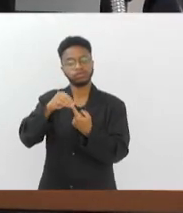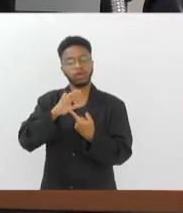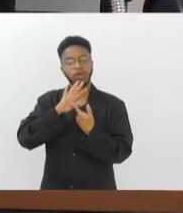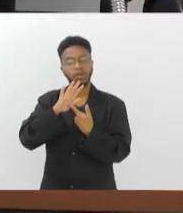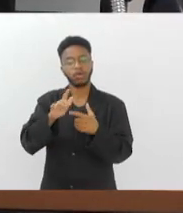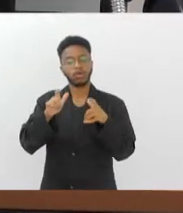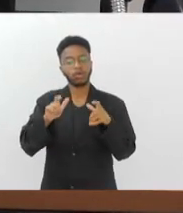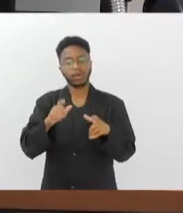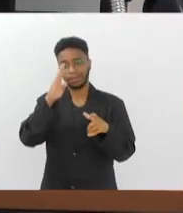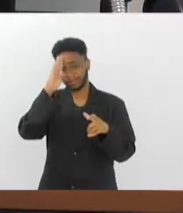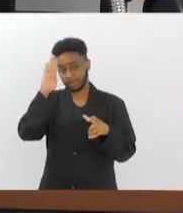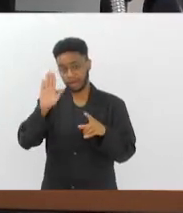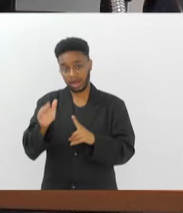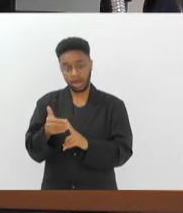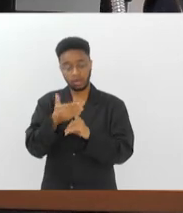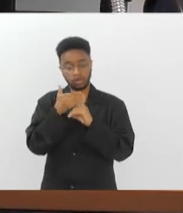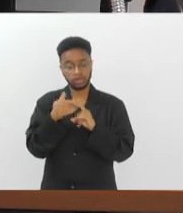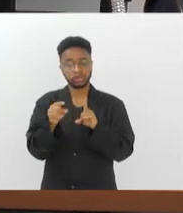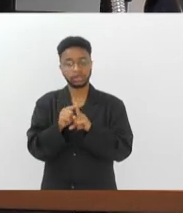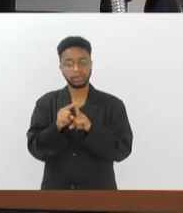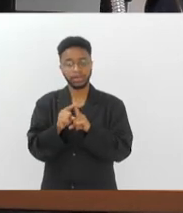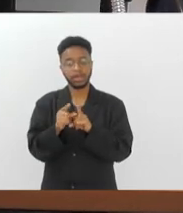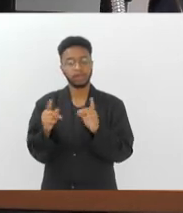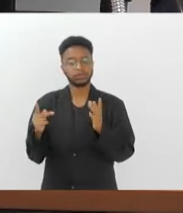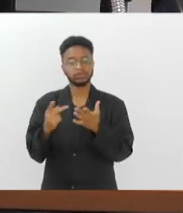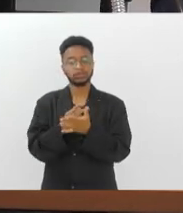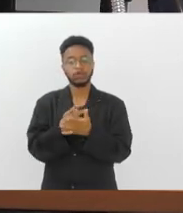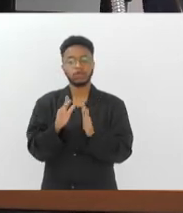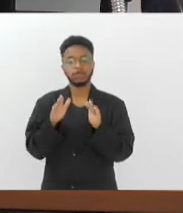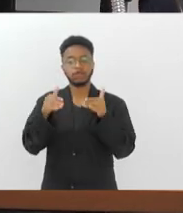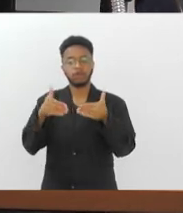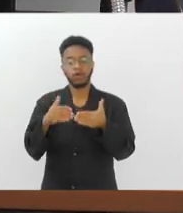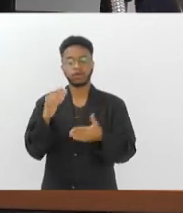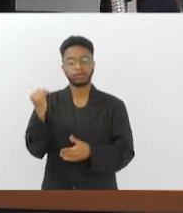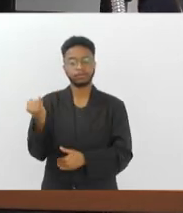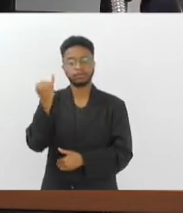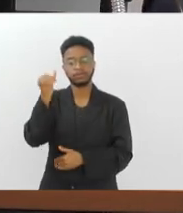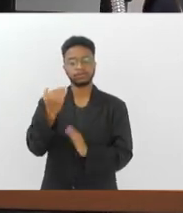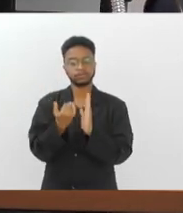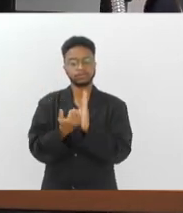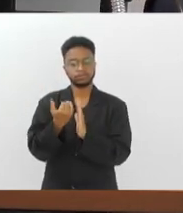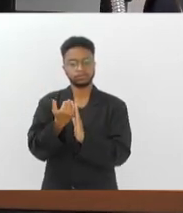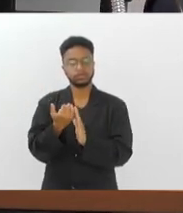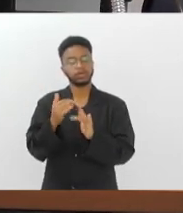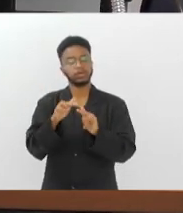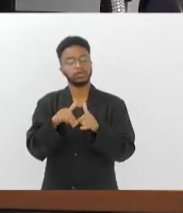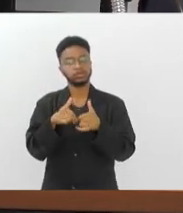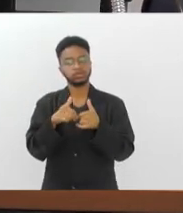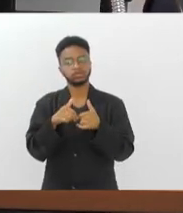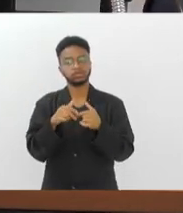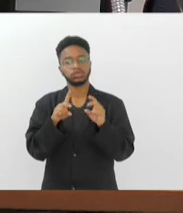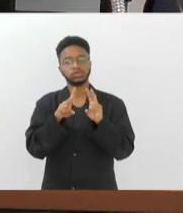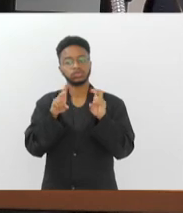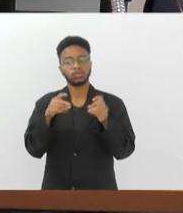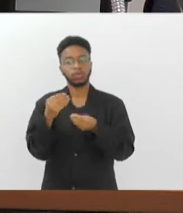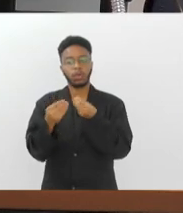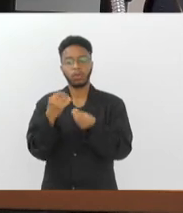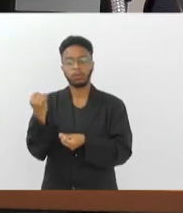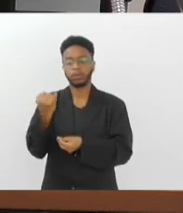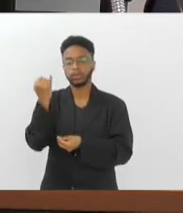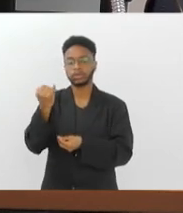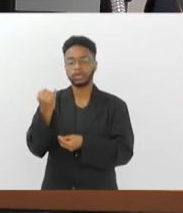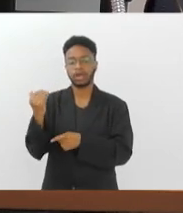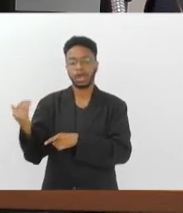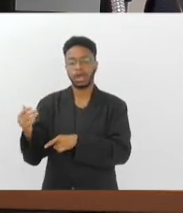principal para acolher e sediar um fórum dessa importância, que é sobre essa relevância das contribuições do continente africano